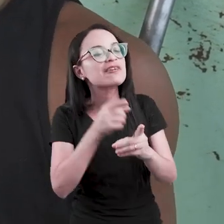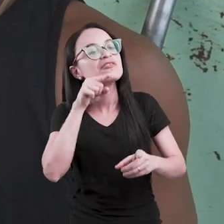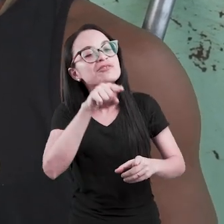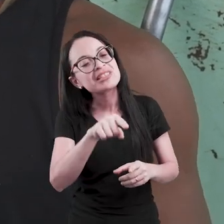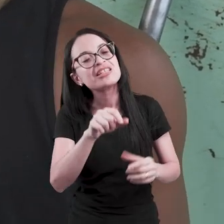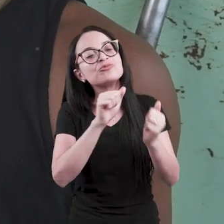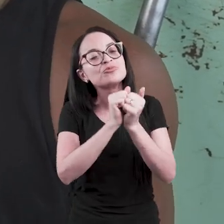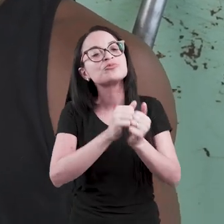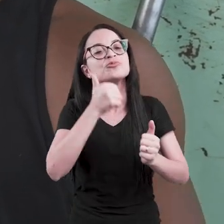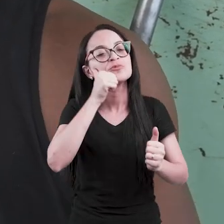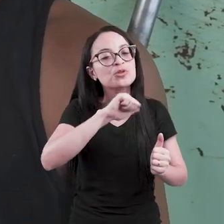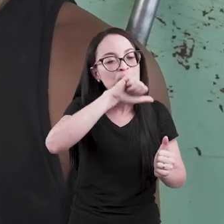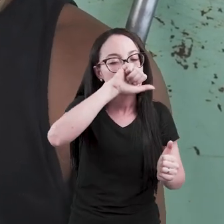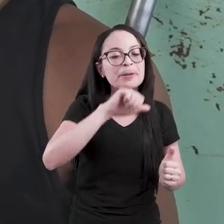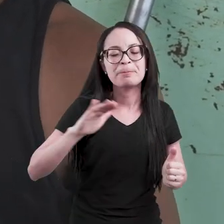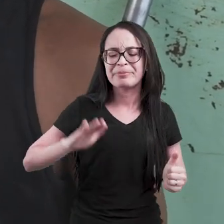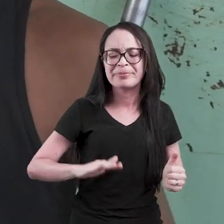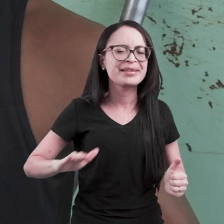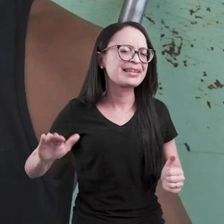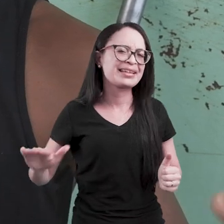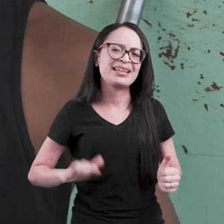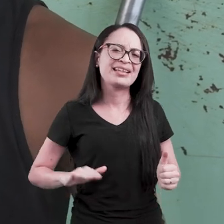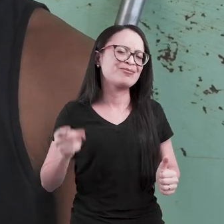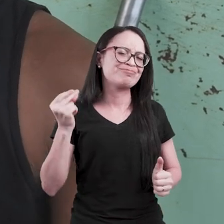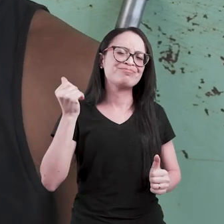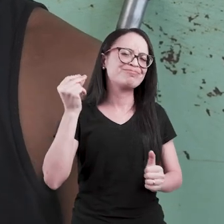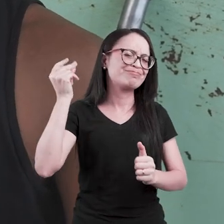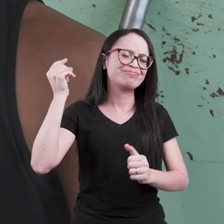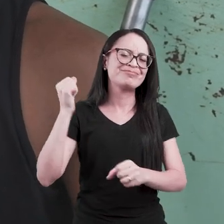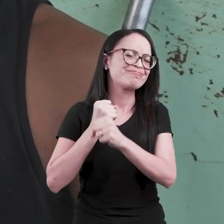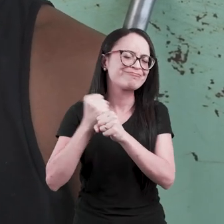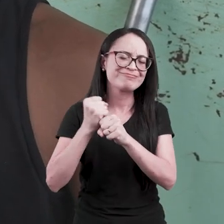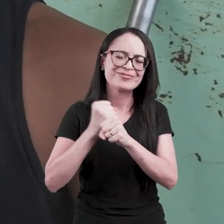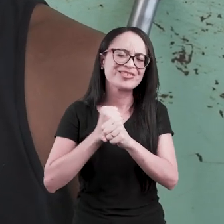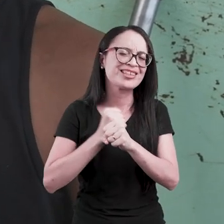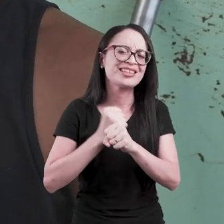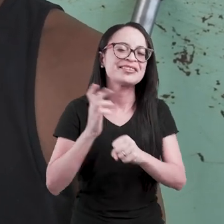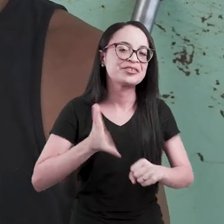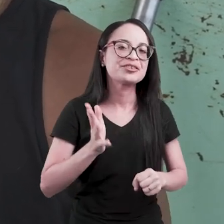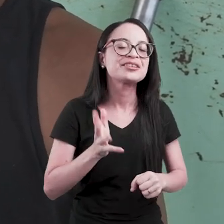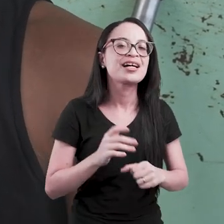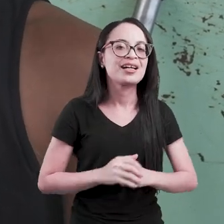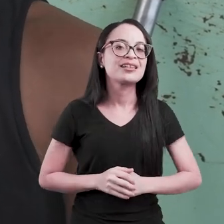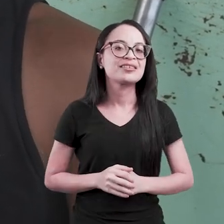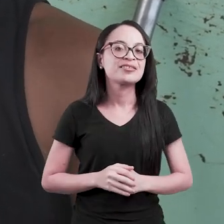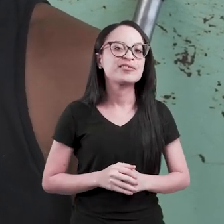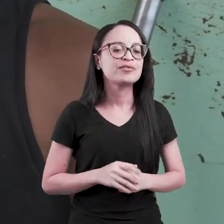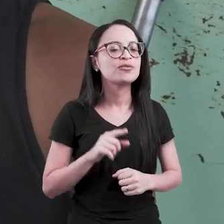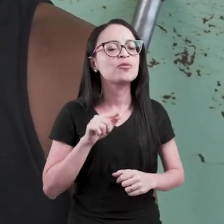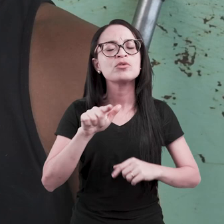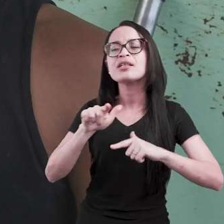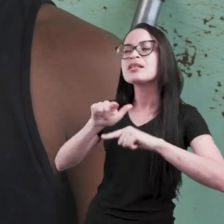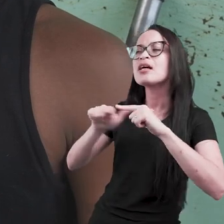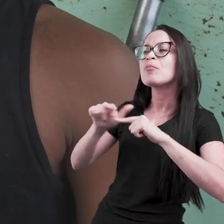e vendendo o mingau de vocês, nem agora, nem muitos anos, um par de anos já, vocês vendem aí. O trabalho